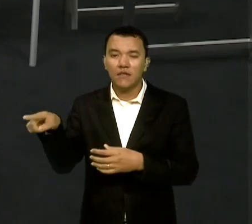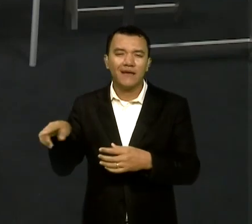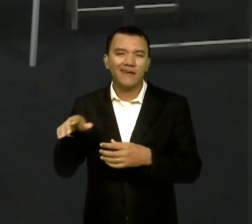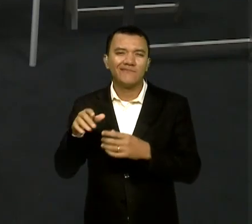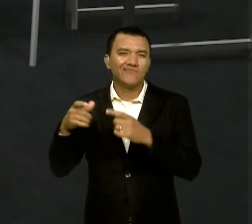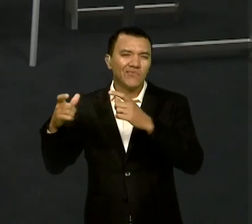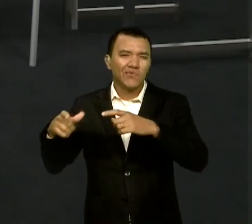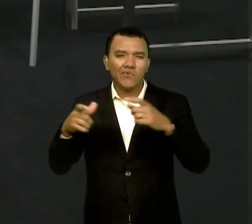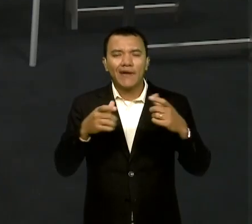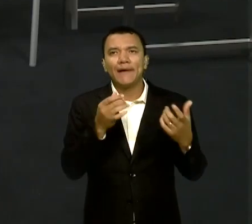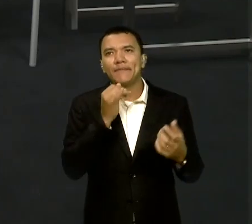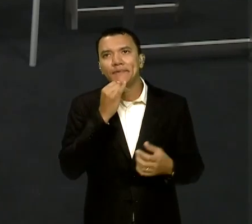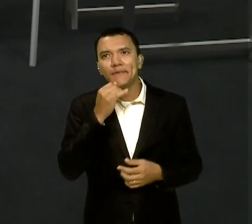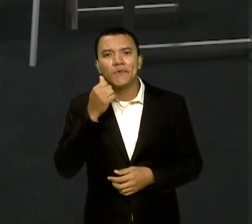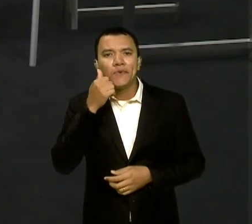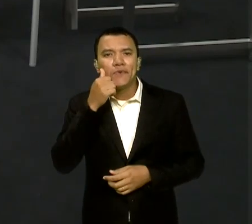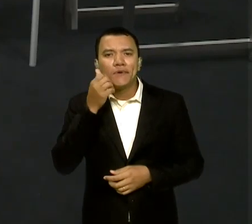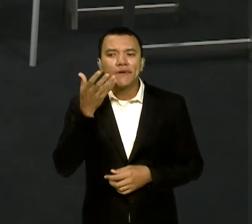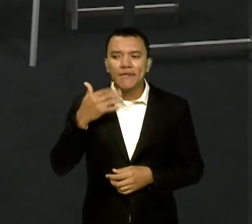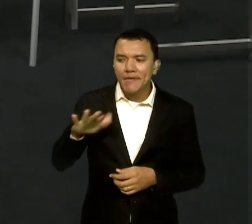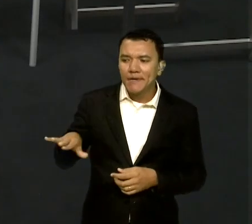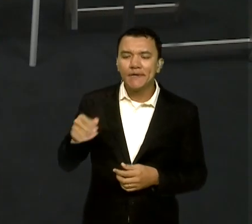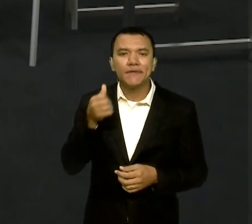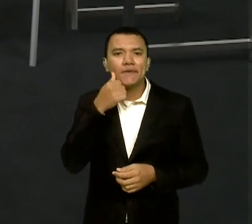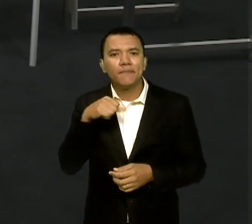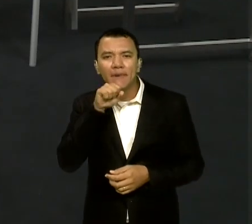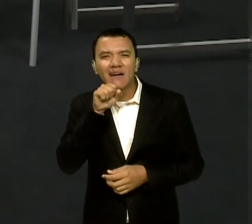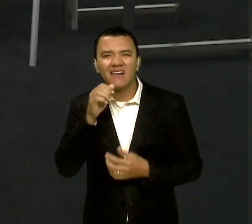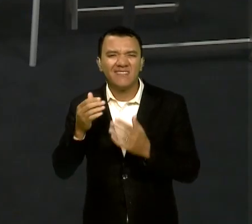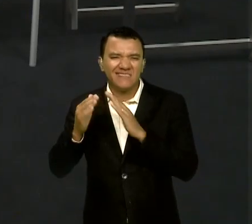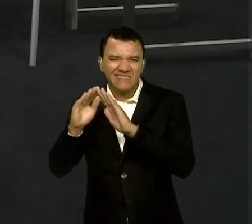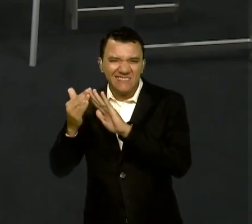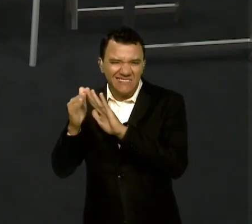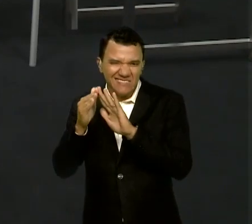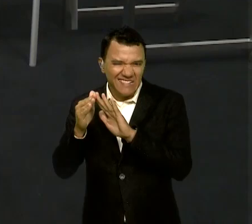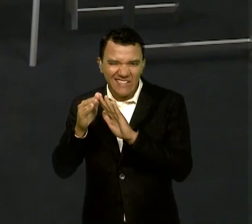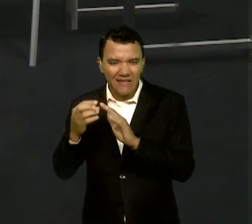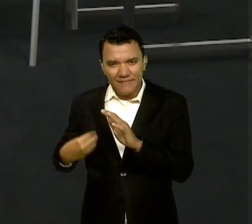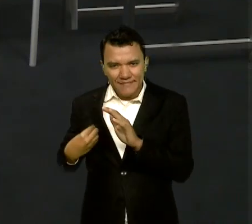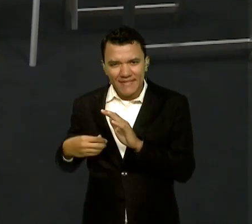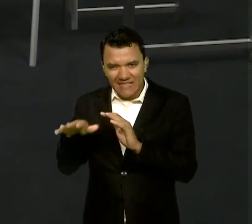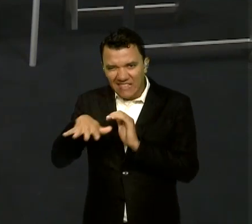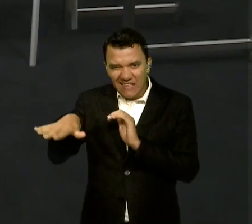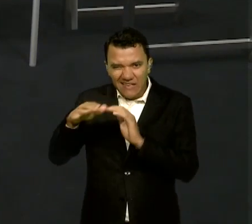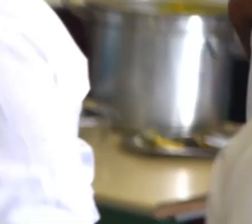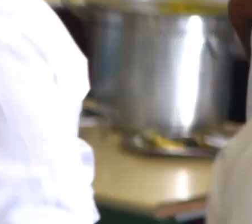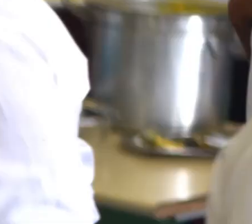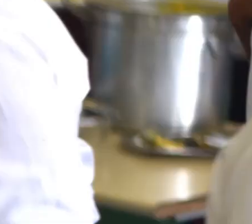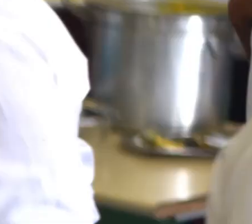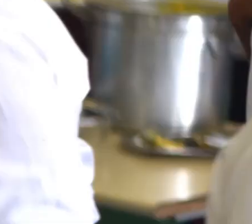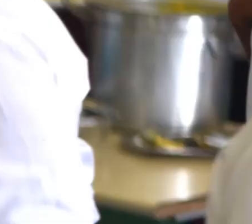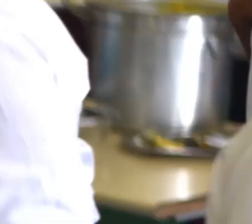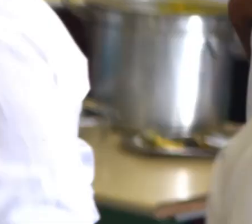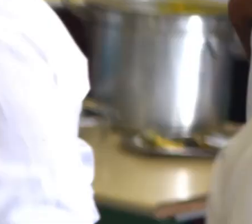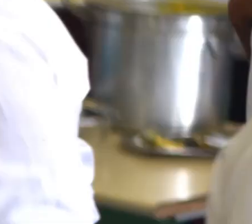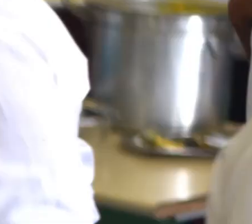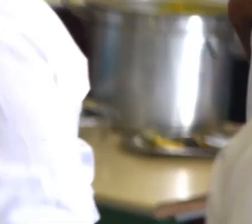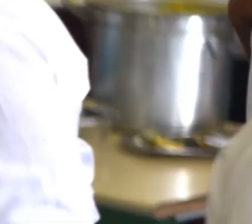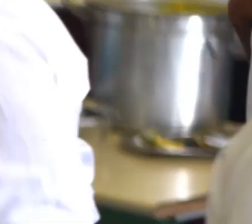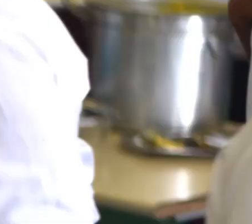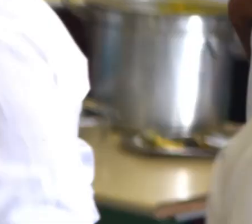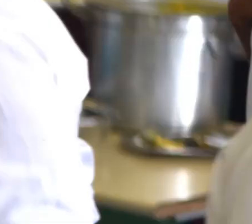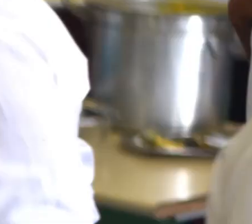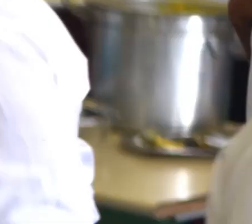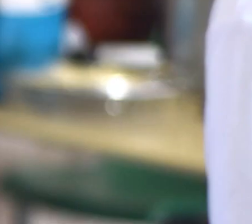que seria criança, mãe, que mora naqueles palafitas, naquelas casinhas. Né? E aí, todo ano, nós temos o